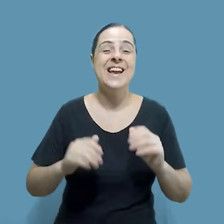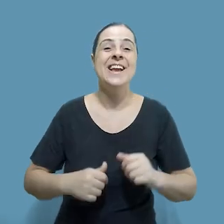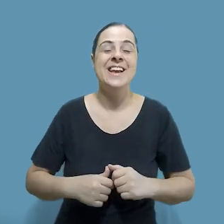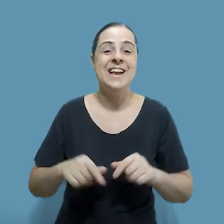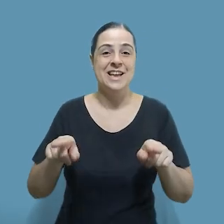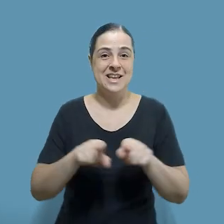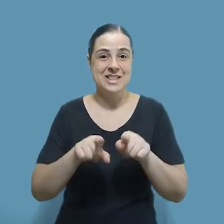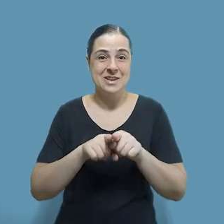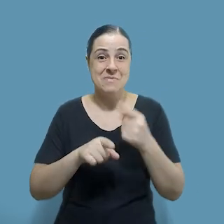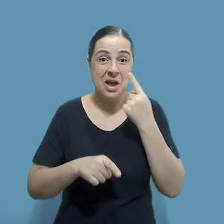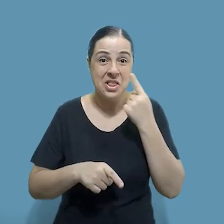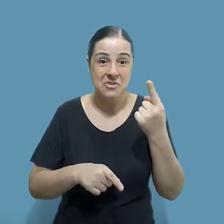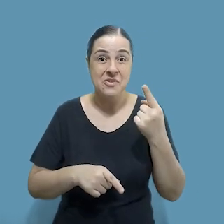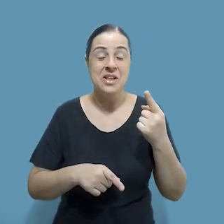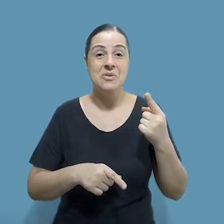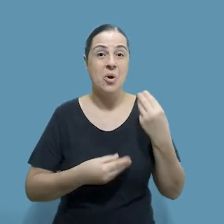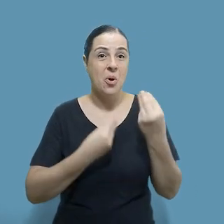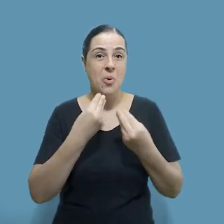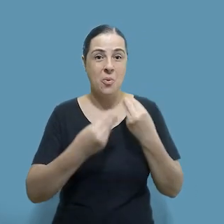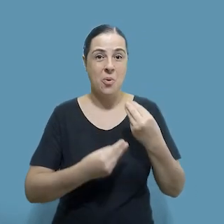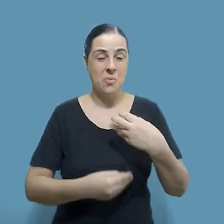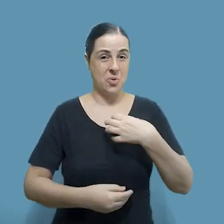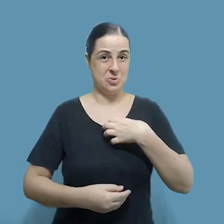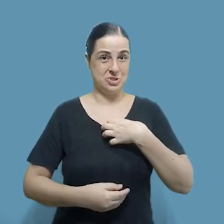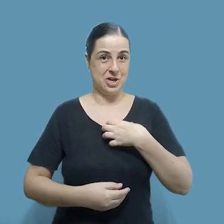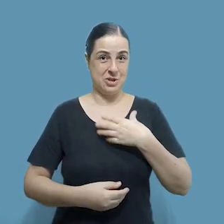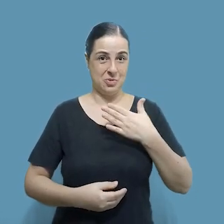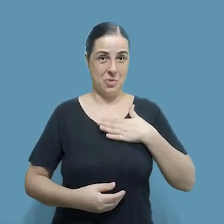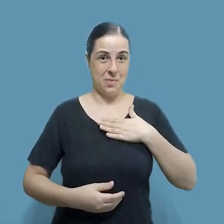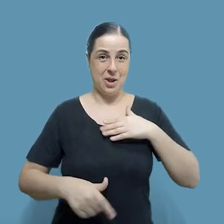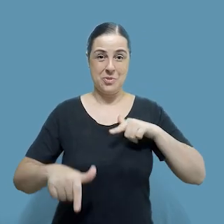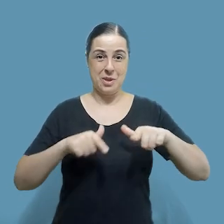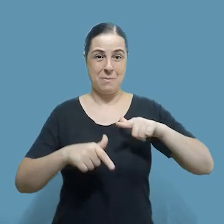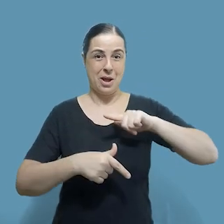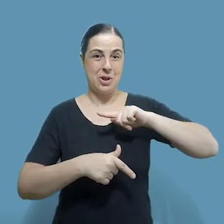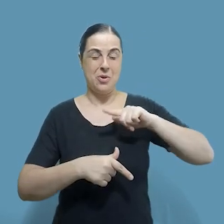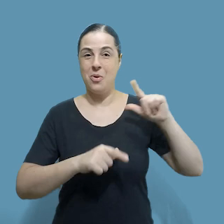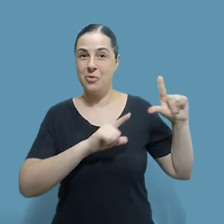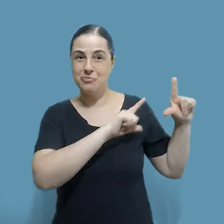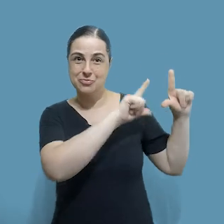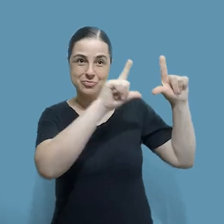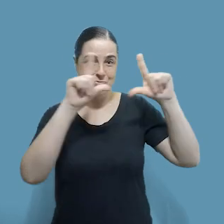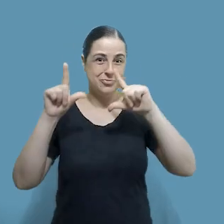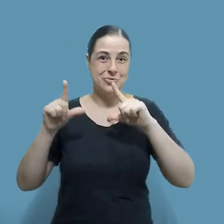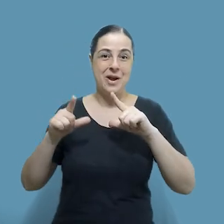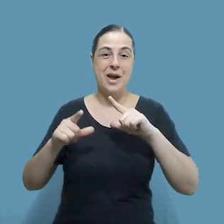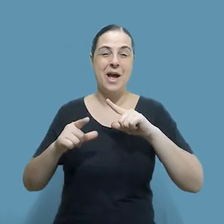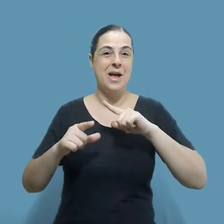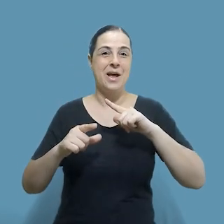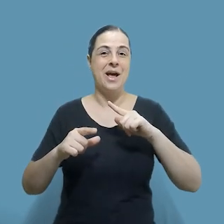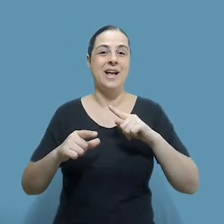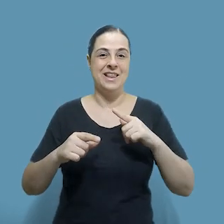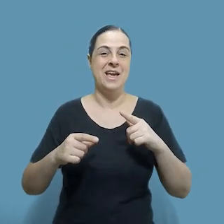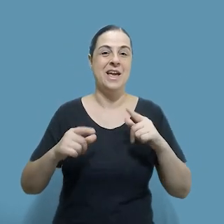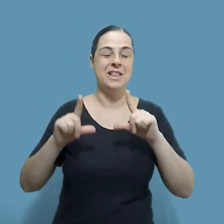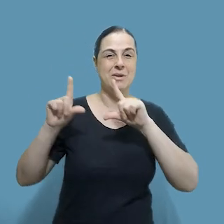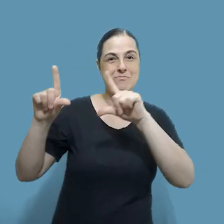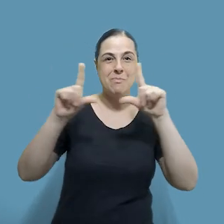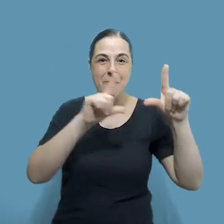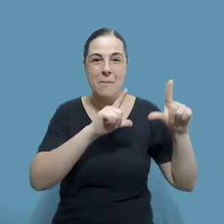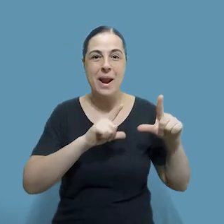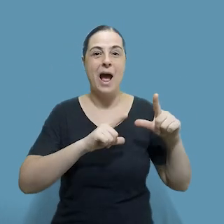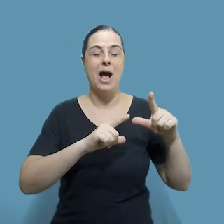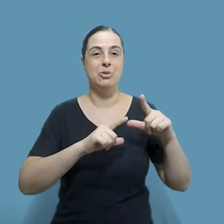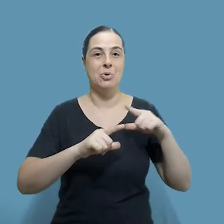bem bagunçadinho mesmo, mas é assim que eu trabalho. Tem ordem na bagunça. Do outro lado tem uma prateleira,